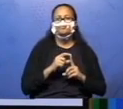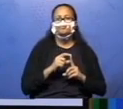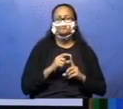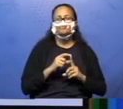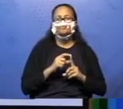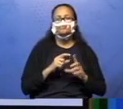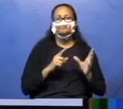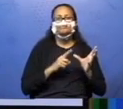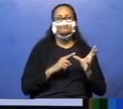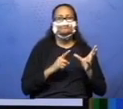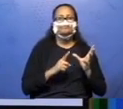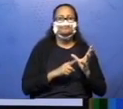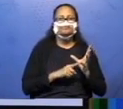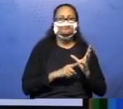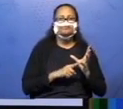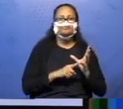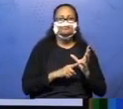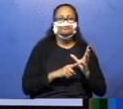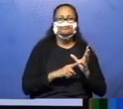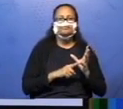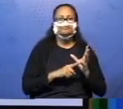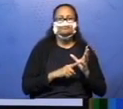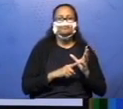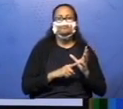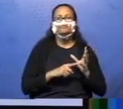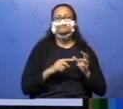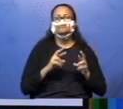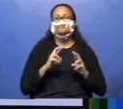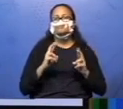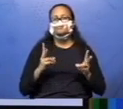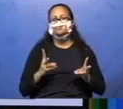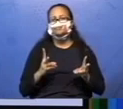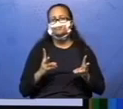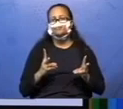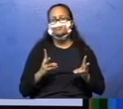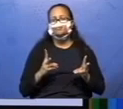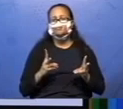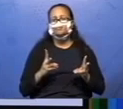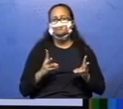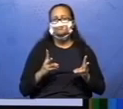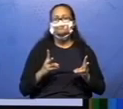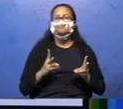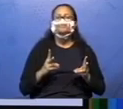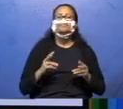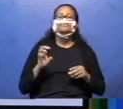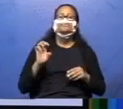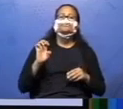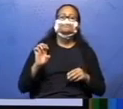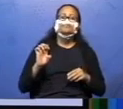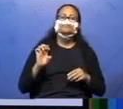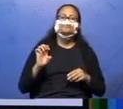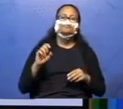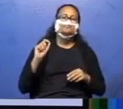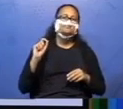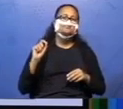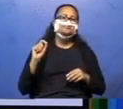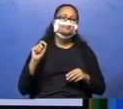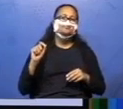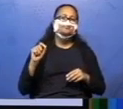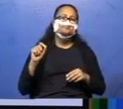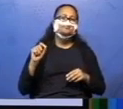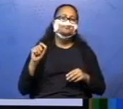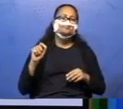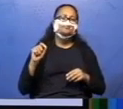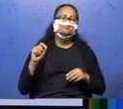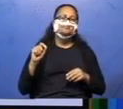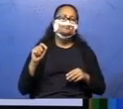a vogal em destaque era a vogal E. Quem que vai combinar aqui com a próxima consoante que está na